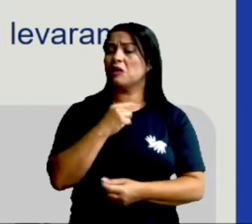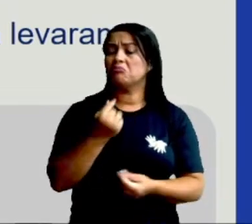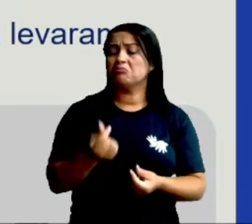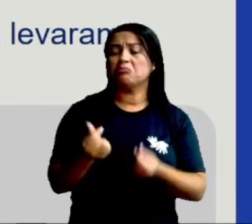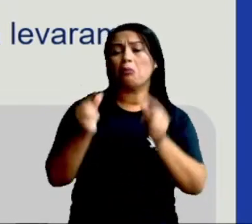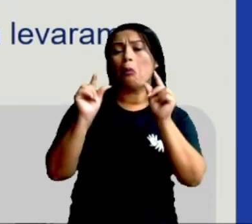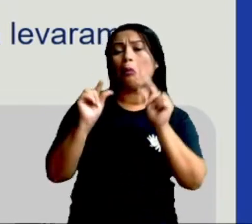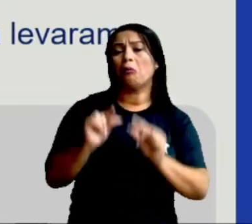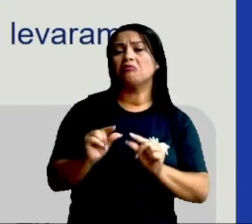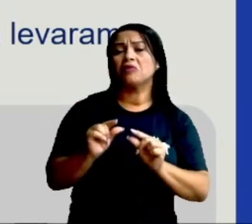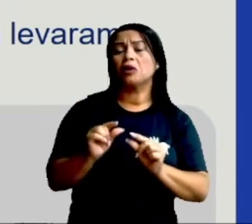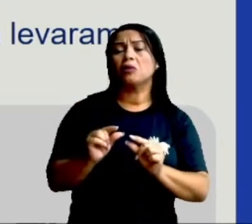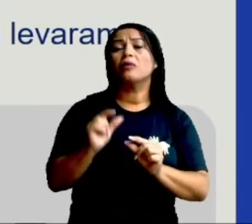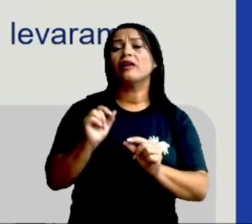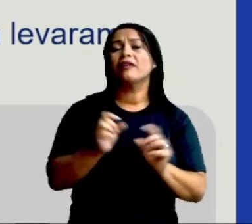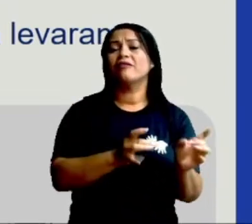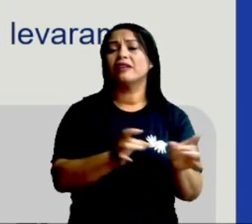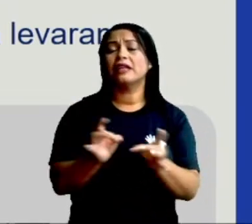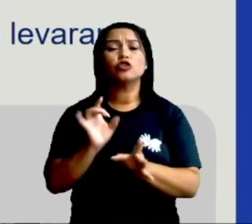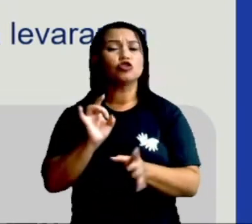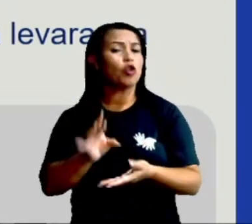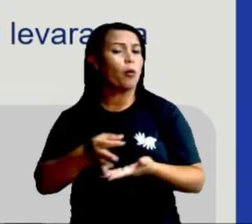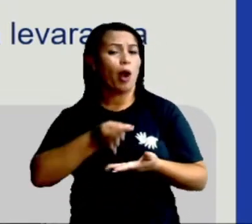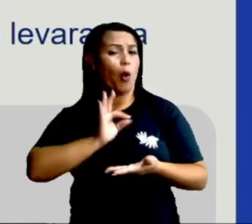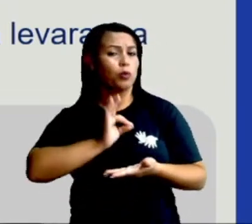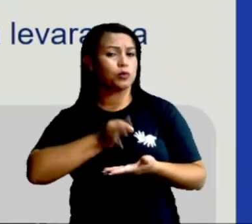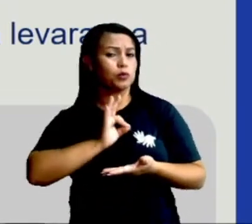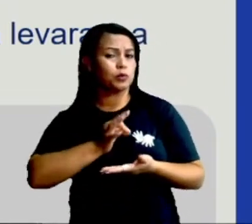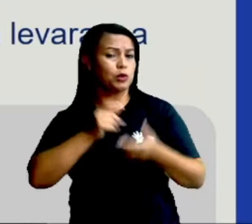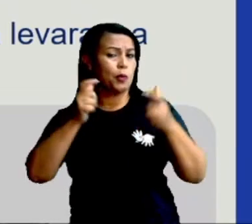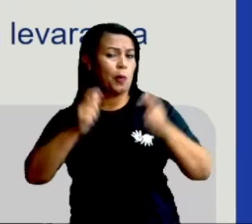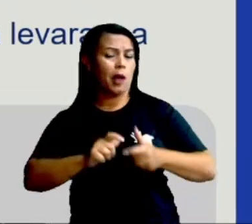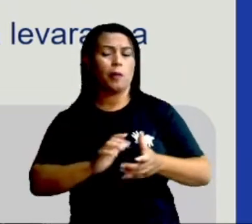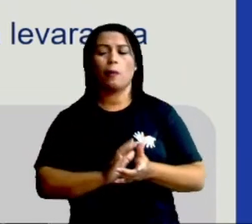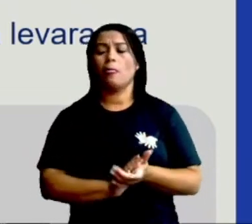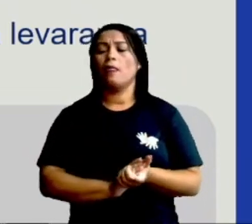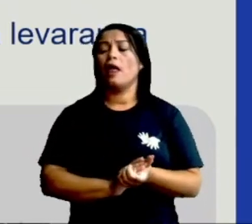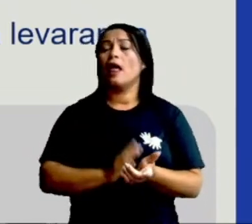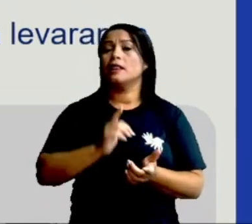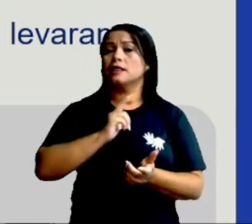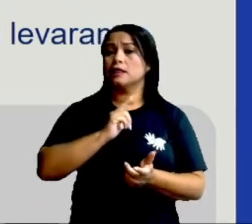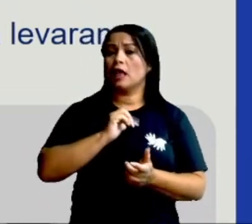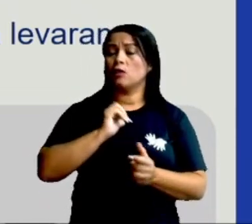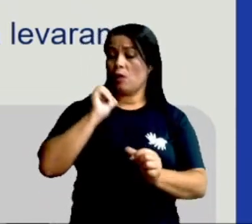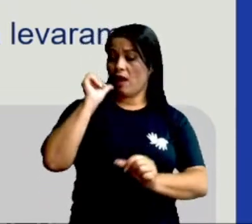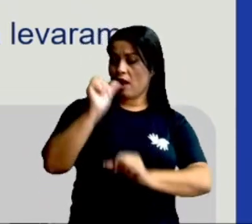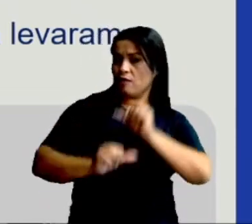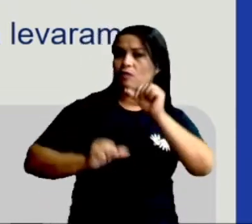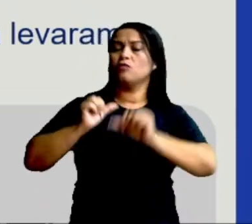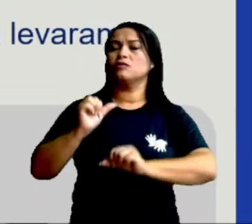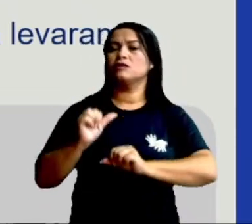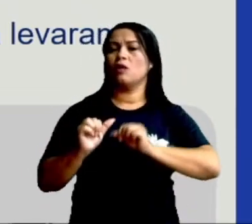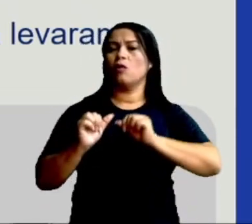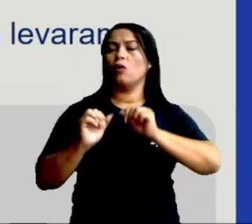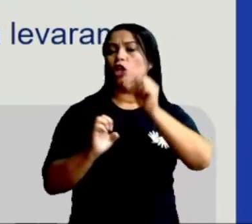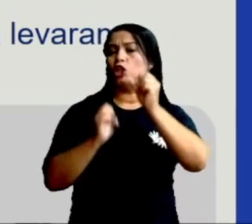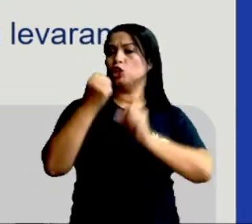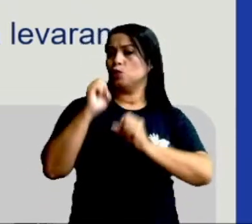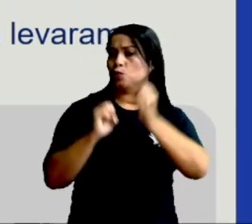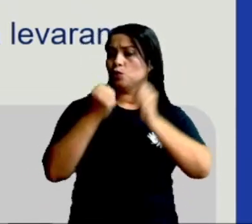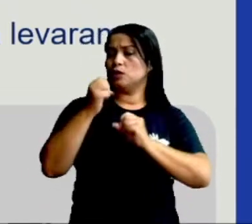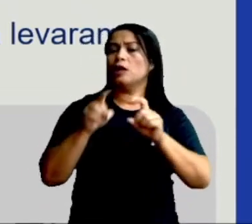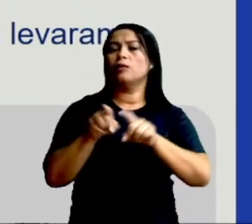comercial, sendo usado apenas para consumo local. Com a Revolução Industrial e a carga horária imposta